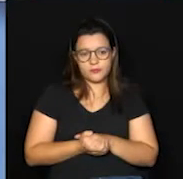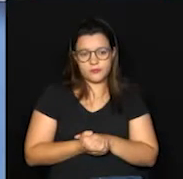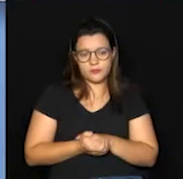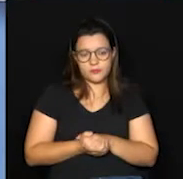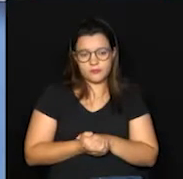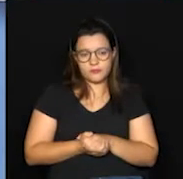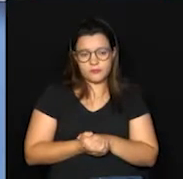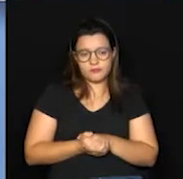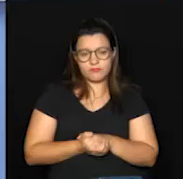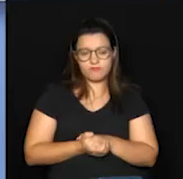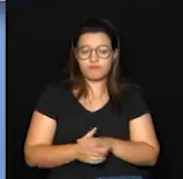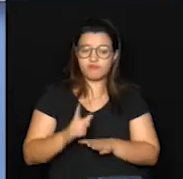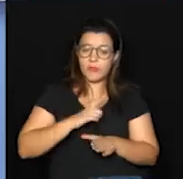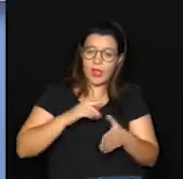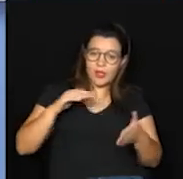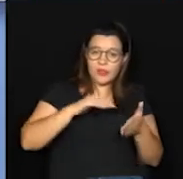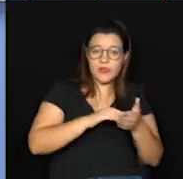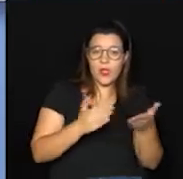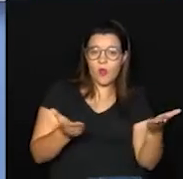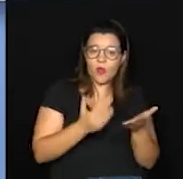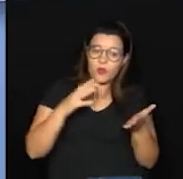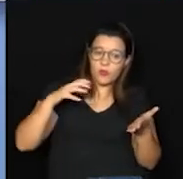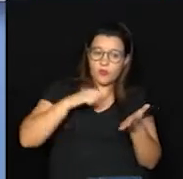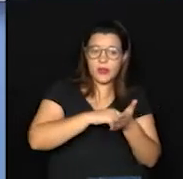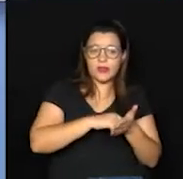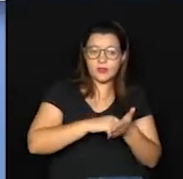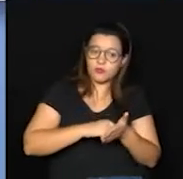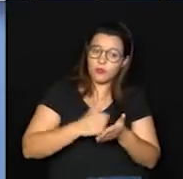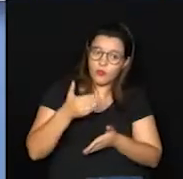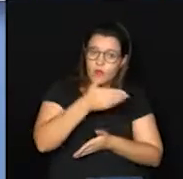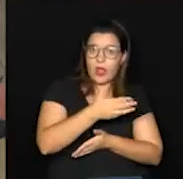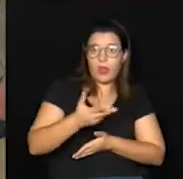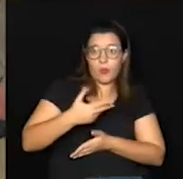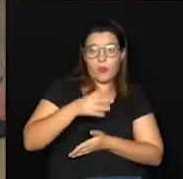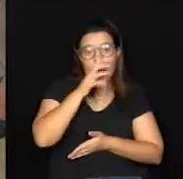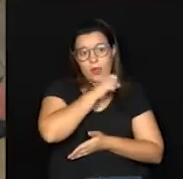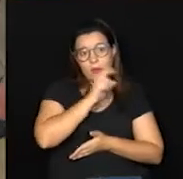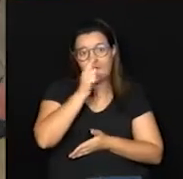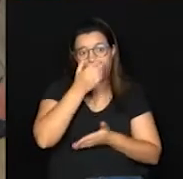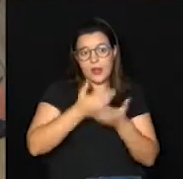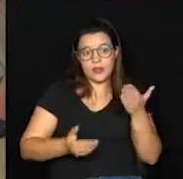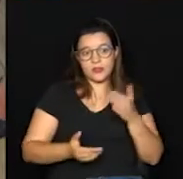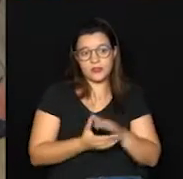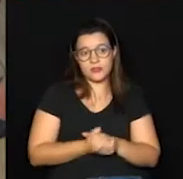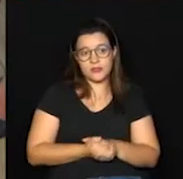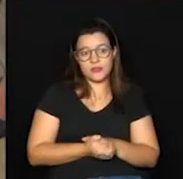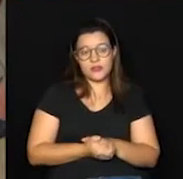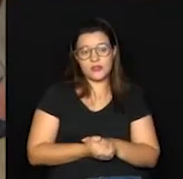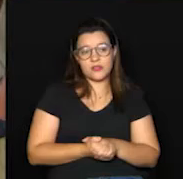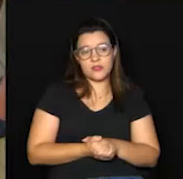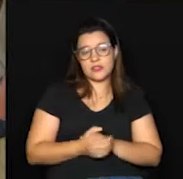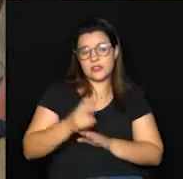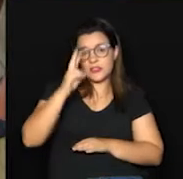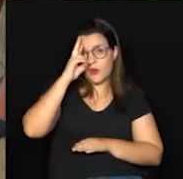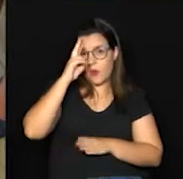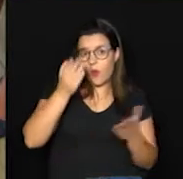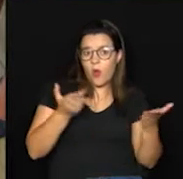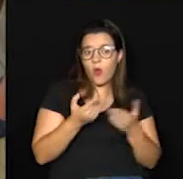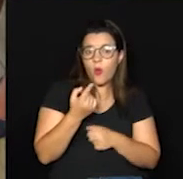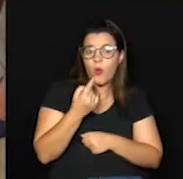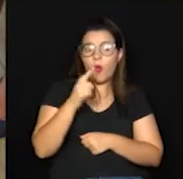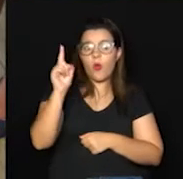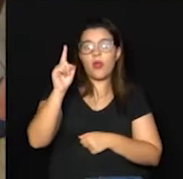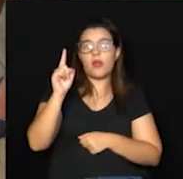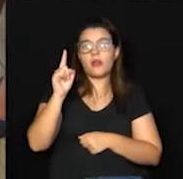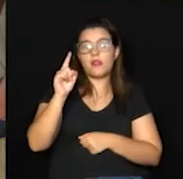www.novotec.sp.gov.br. Tem até hoje para fazer a inscrição. Corra lá. E é segunda-feira, da corrida, porque hoje também é o último dia para